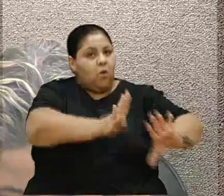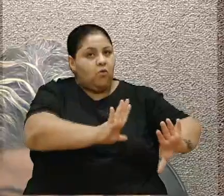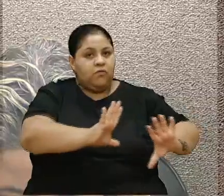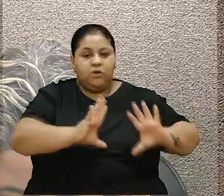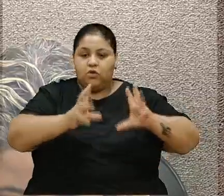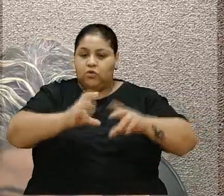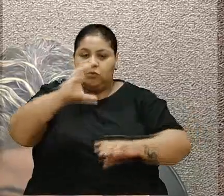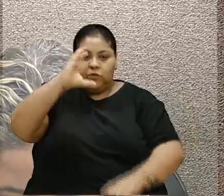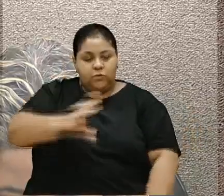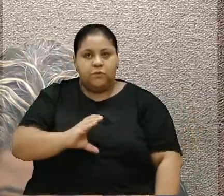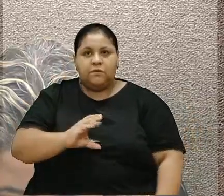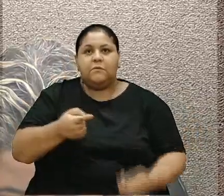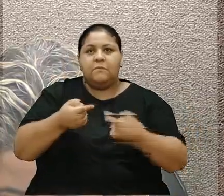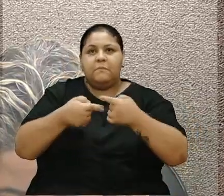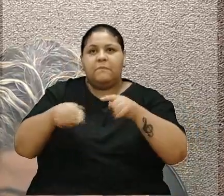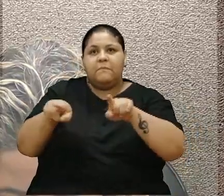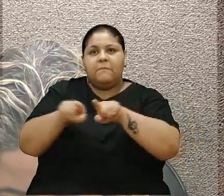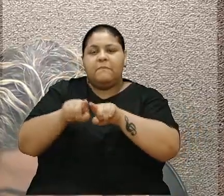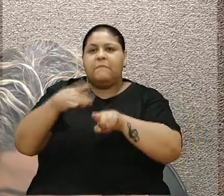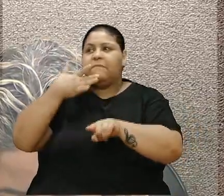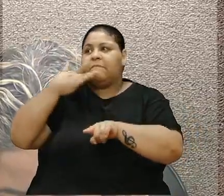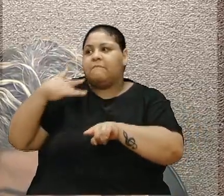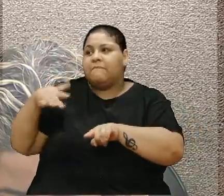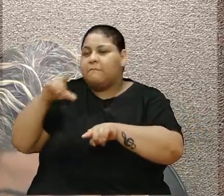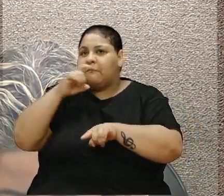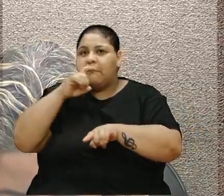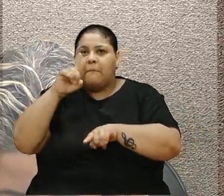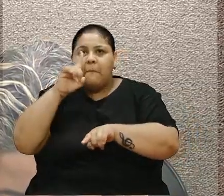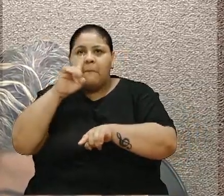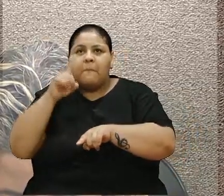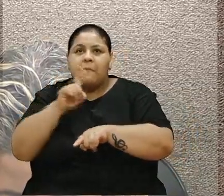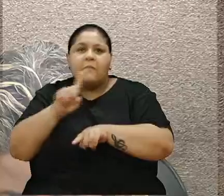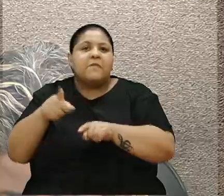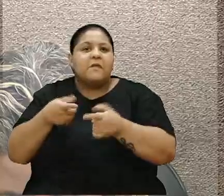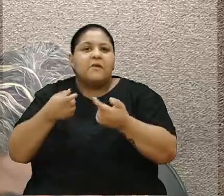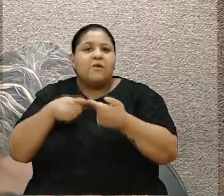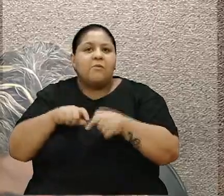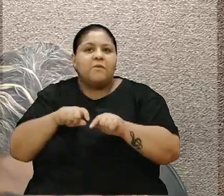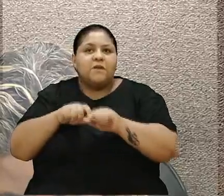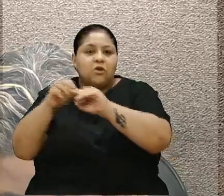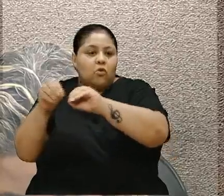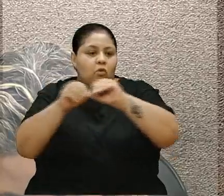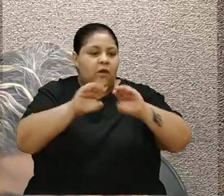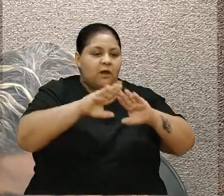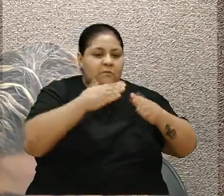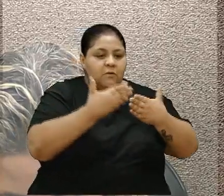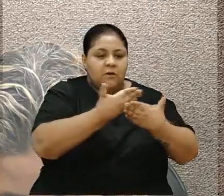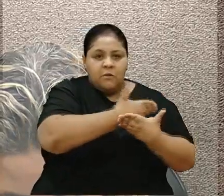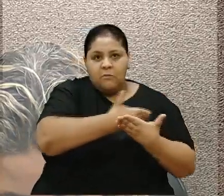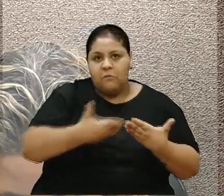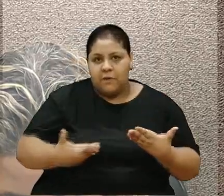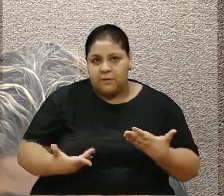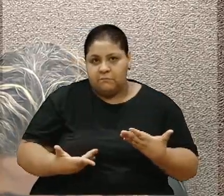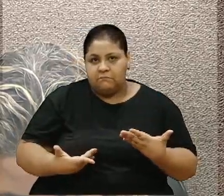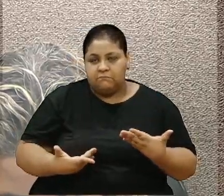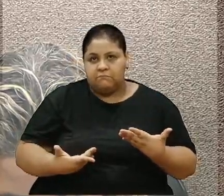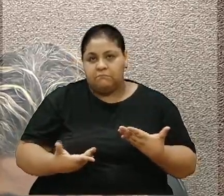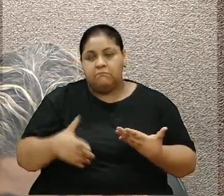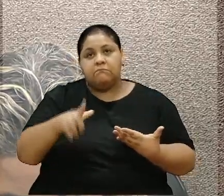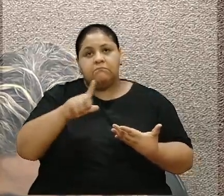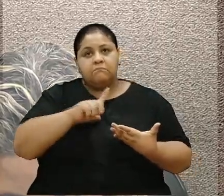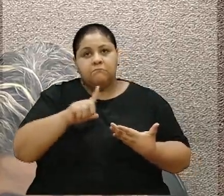claro, mas existem crianças lá que os pais não precisariam colocar numa escolinha pública. E